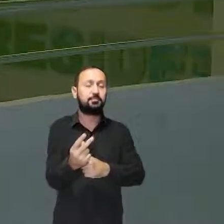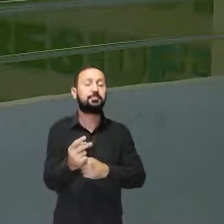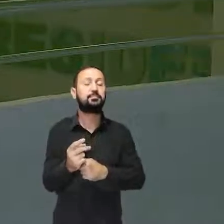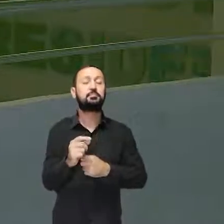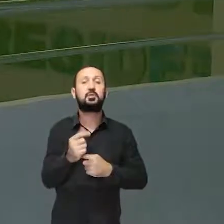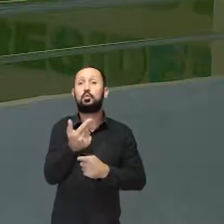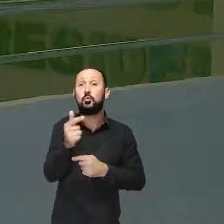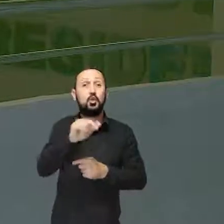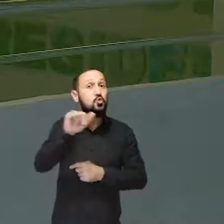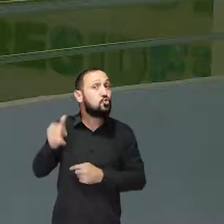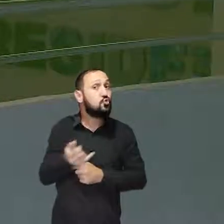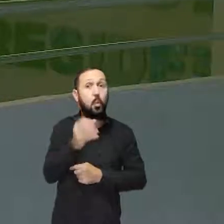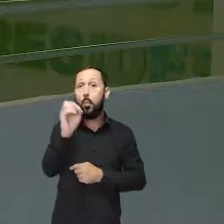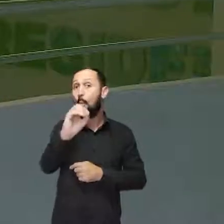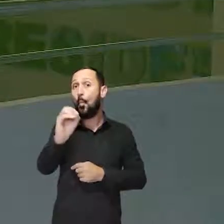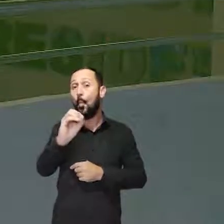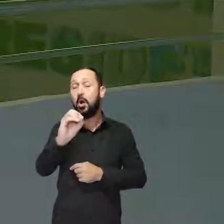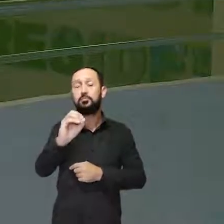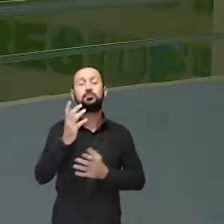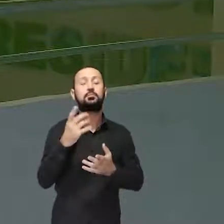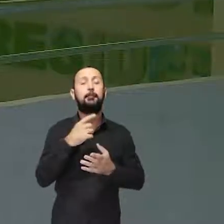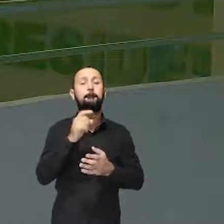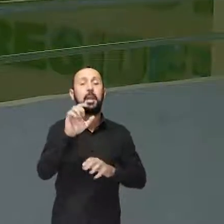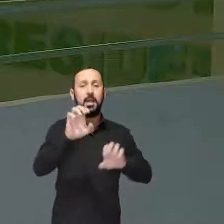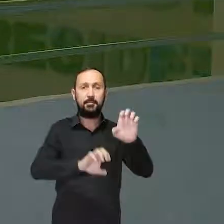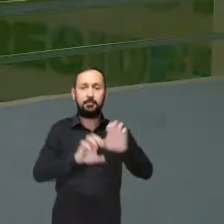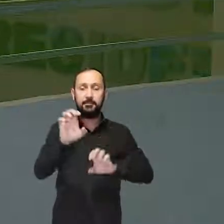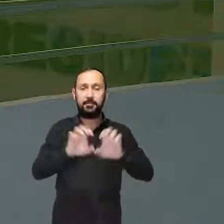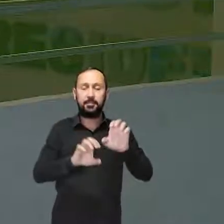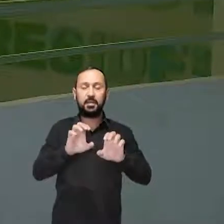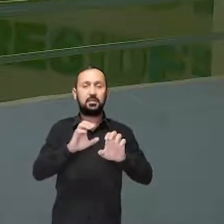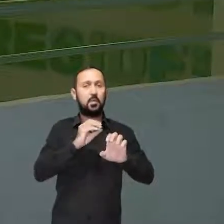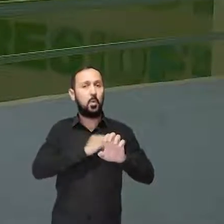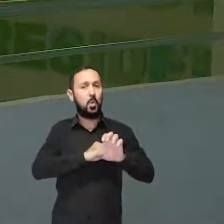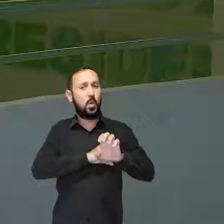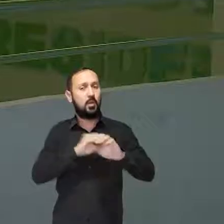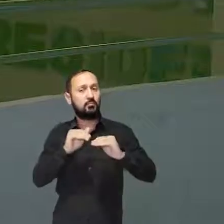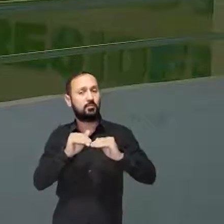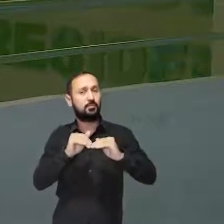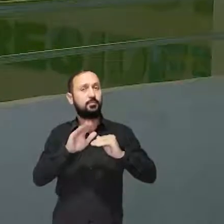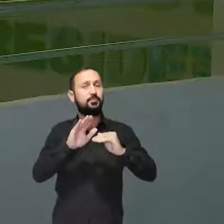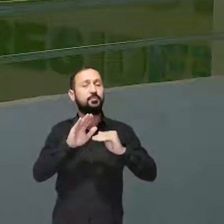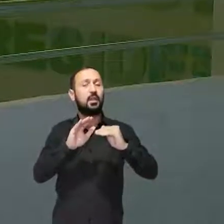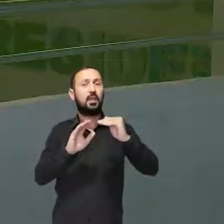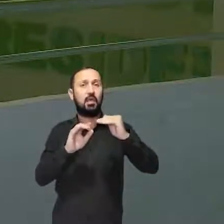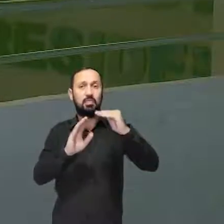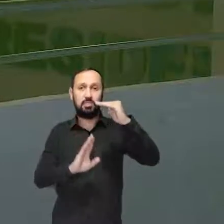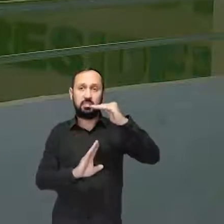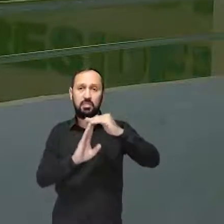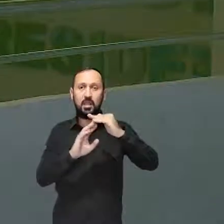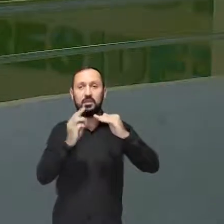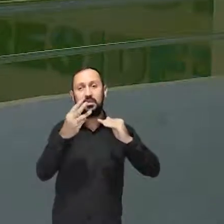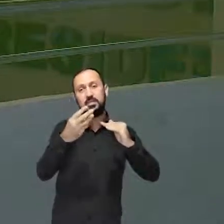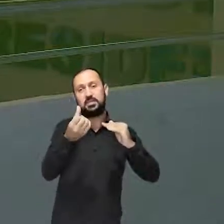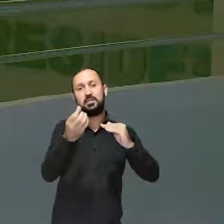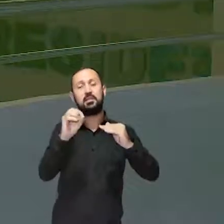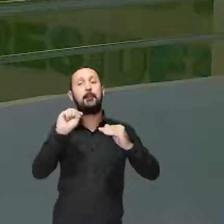uma linha de microcrédito sem juros para microempreendedores com renda ou faturamento de